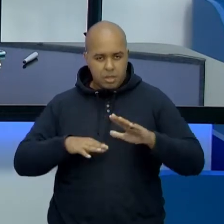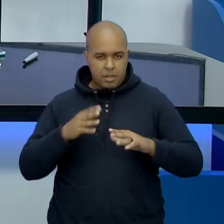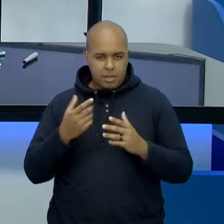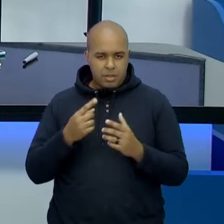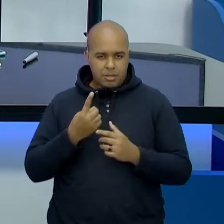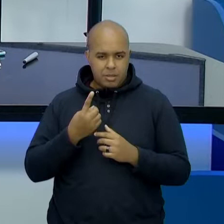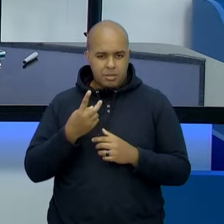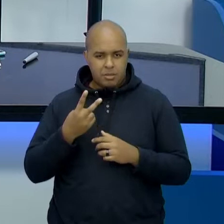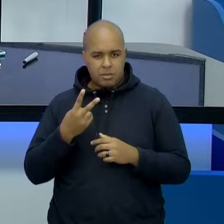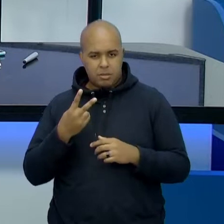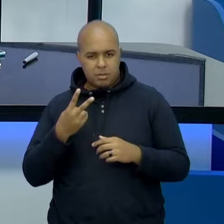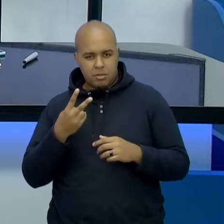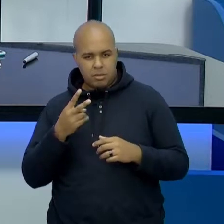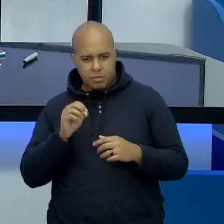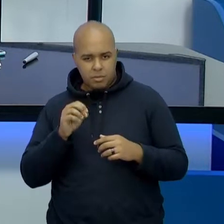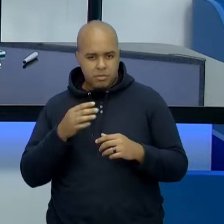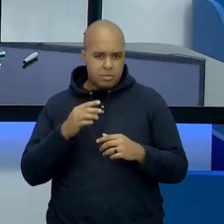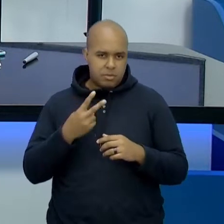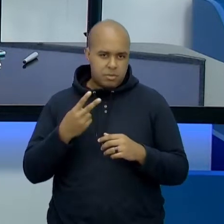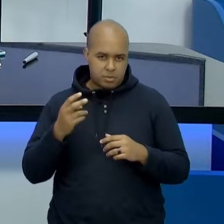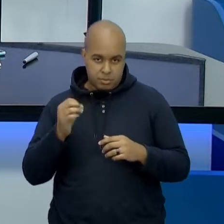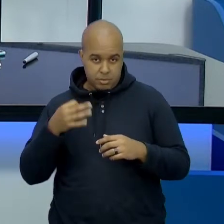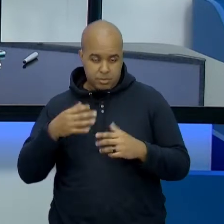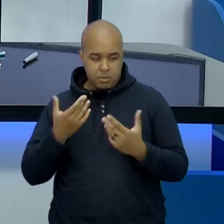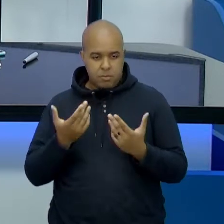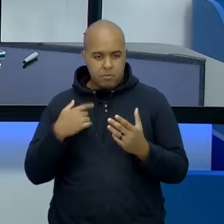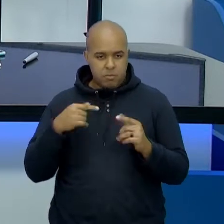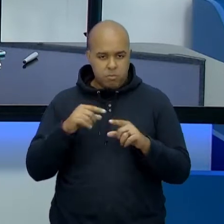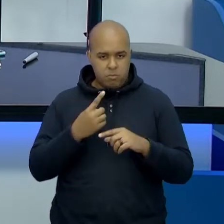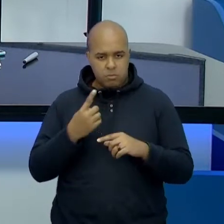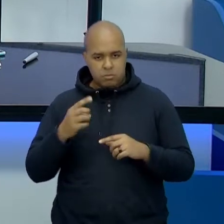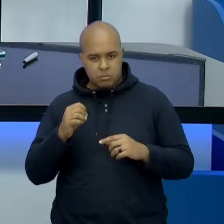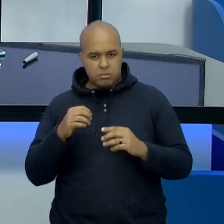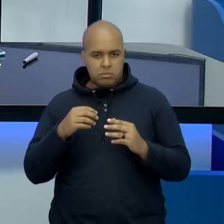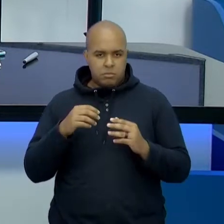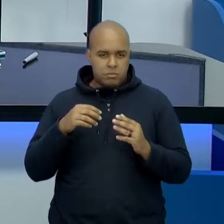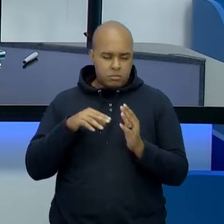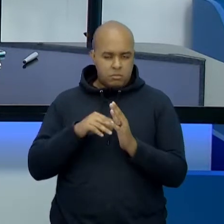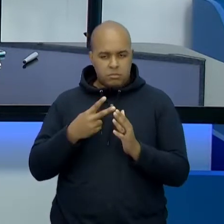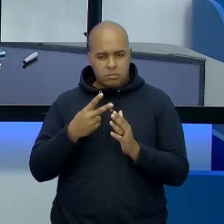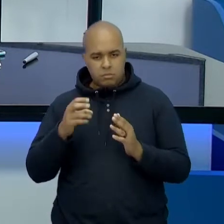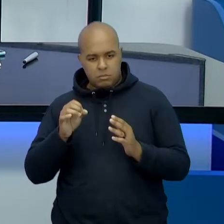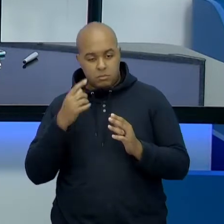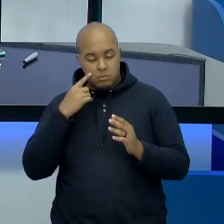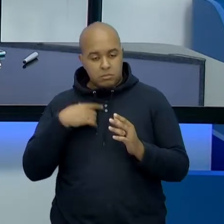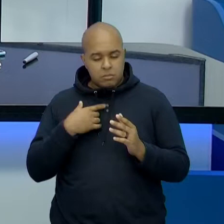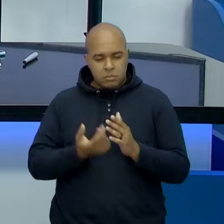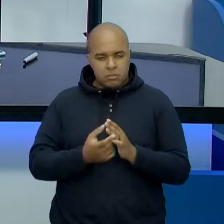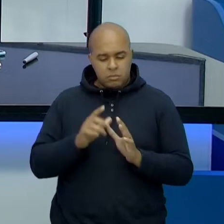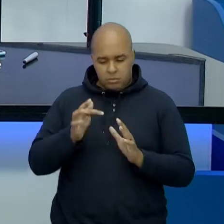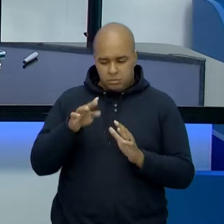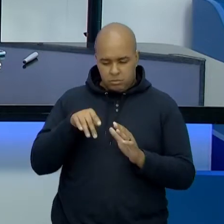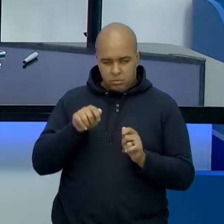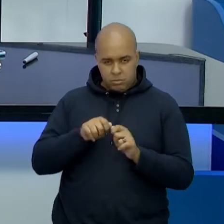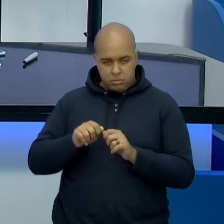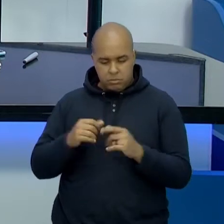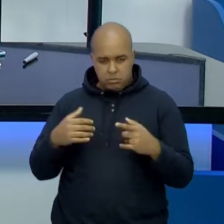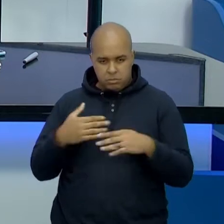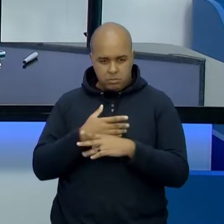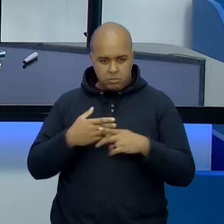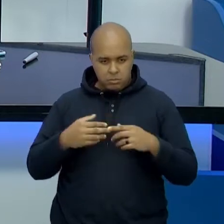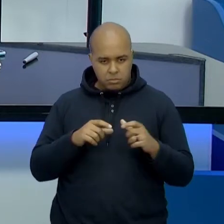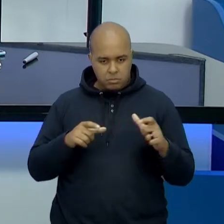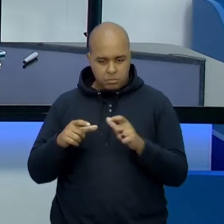normalmente é 120, 220, né? Por aí, 110, 220. Então, esta fonte faz essa corrente